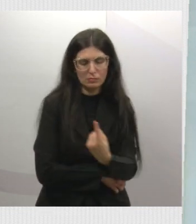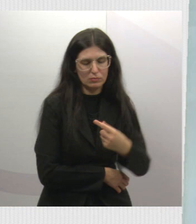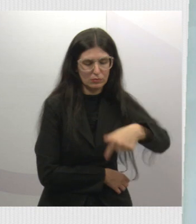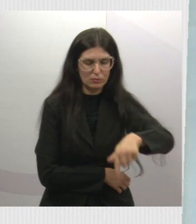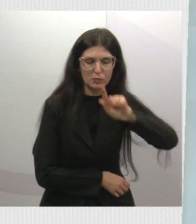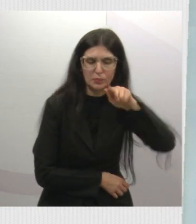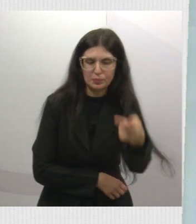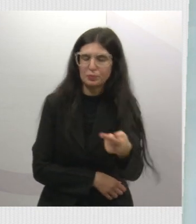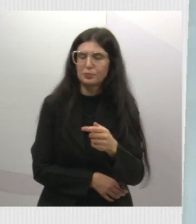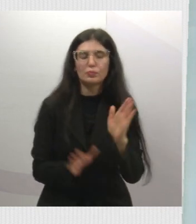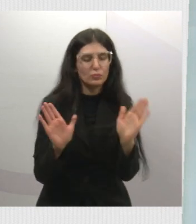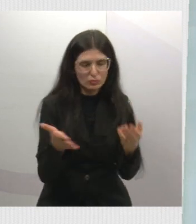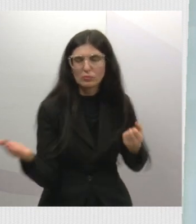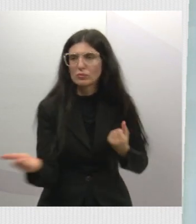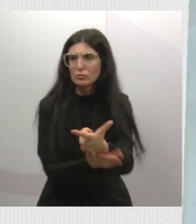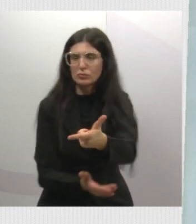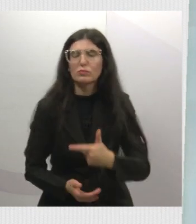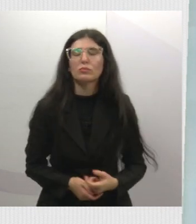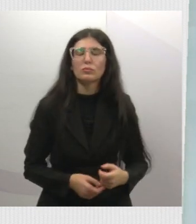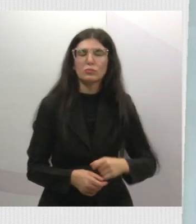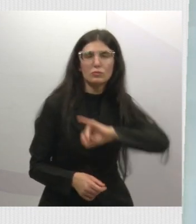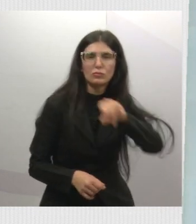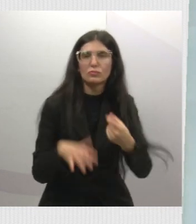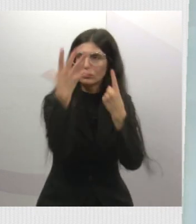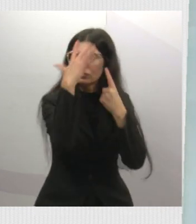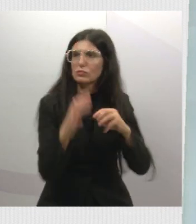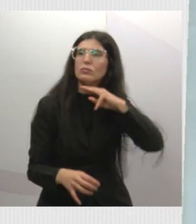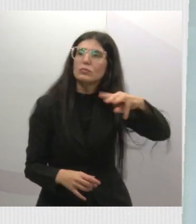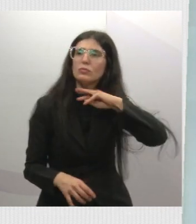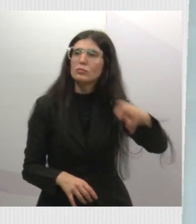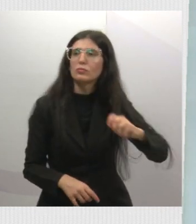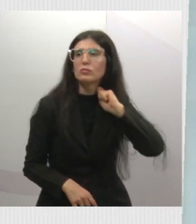67.117.000, e liquidado até o primeiro quadrimestre,